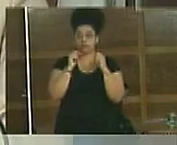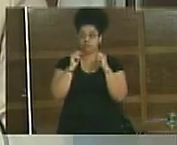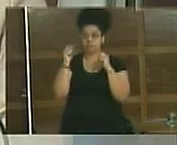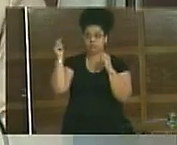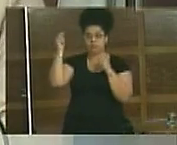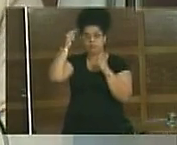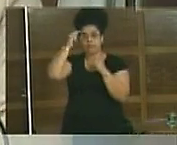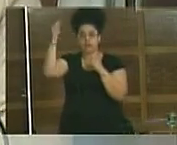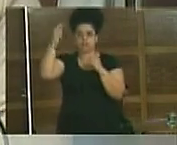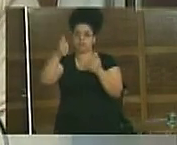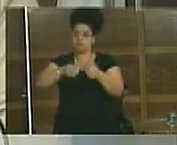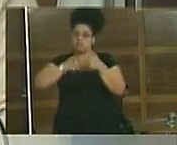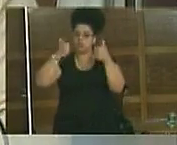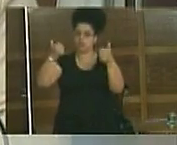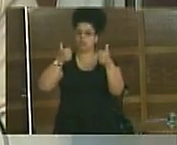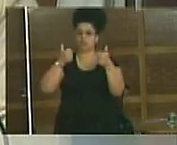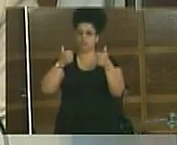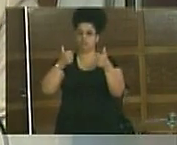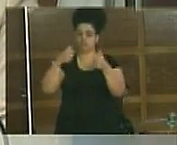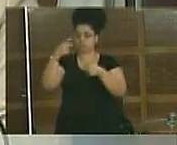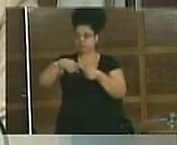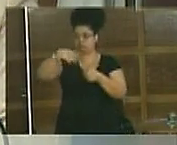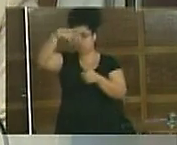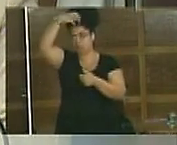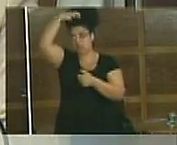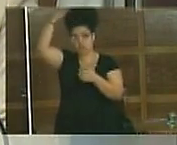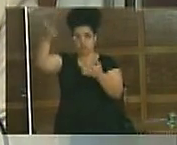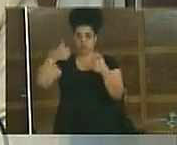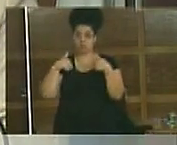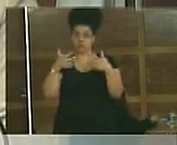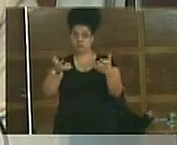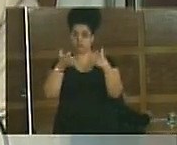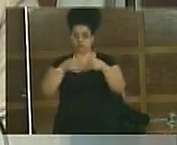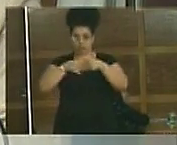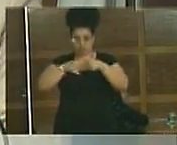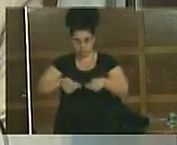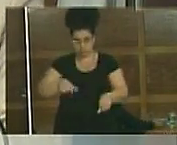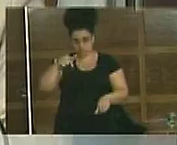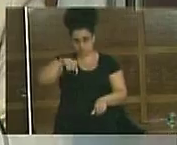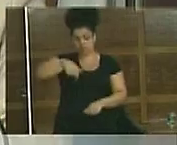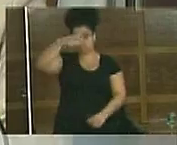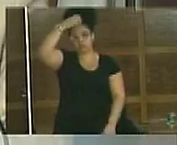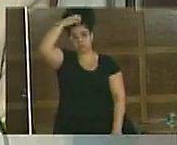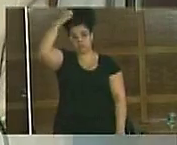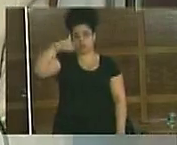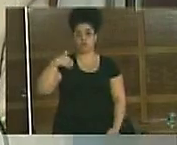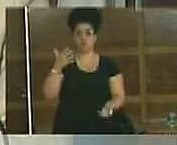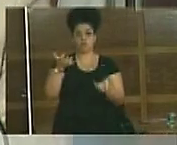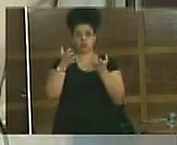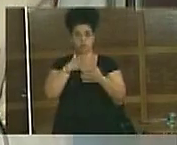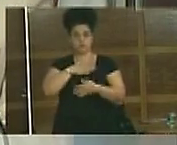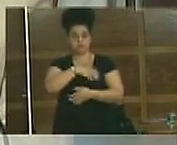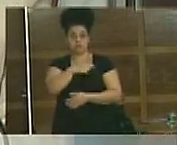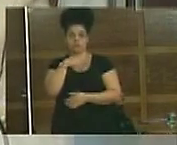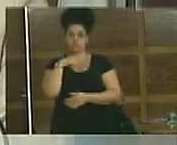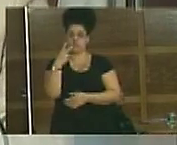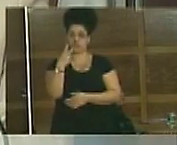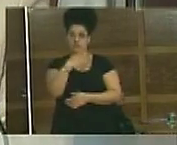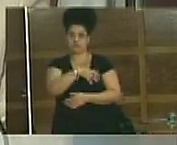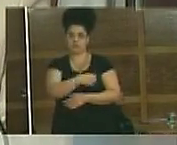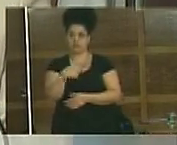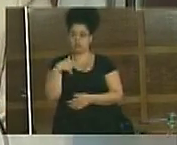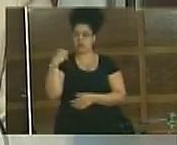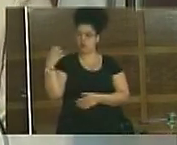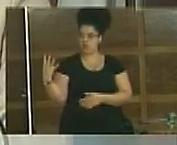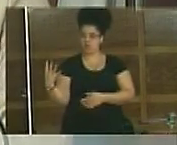porque do jeito que está, não dá. Eu quero continuar na minha cidade. Eu quero que o meu filho possa estudar aqui. Eu tenho dois filhos, um de